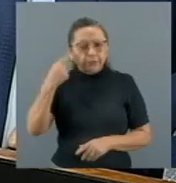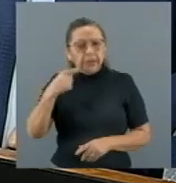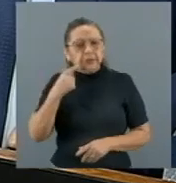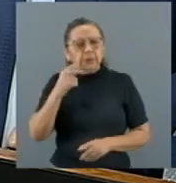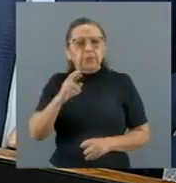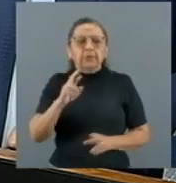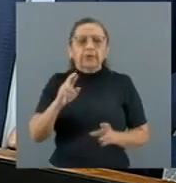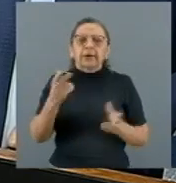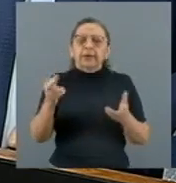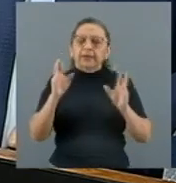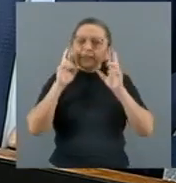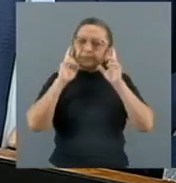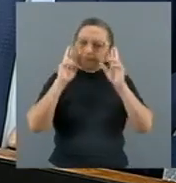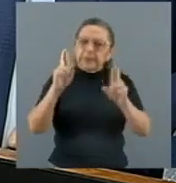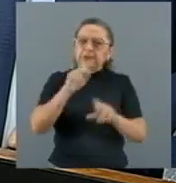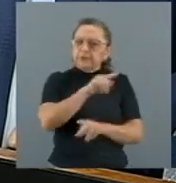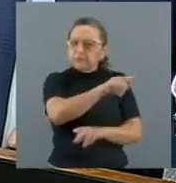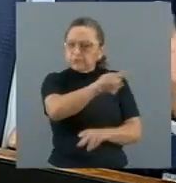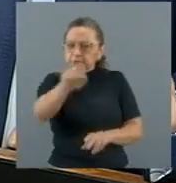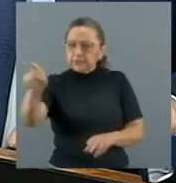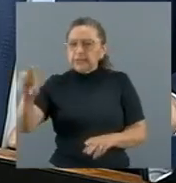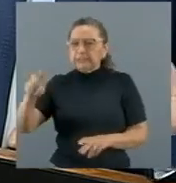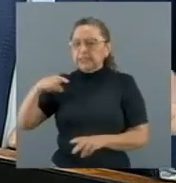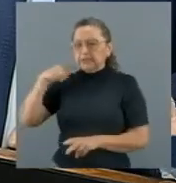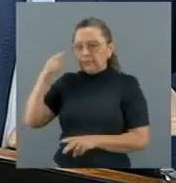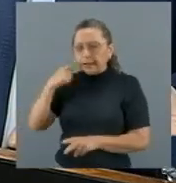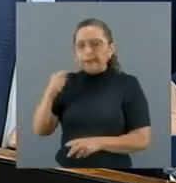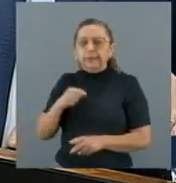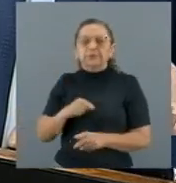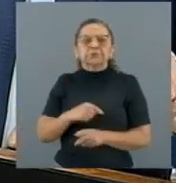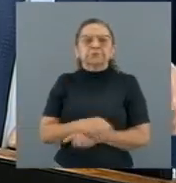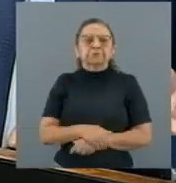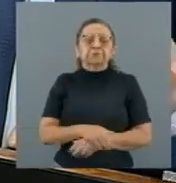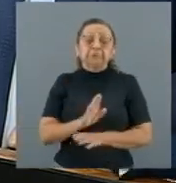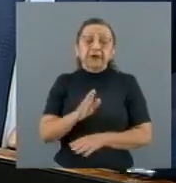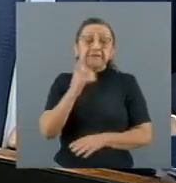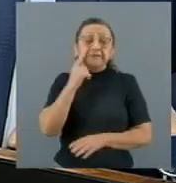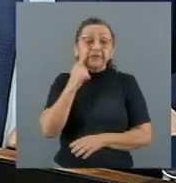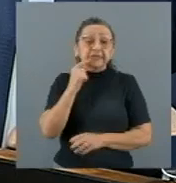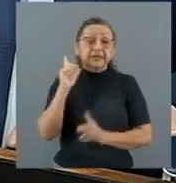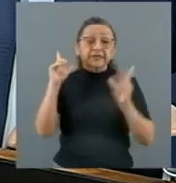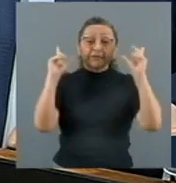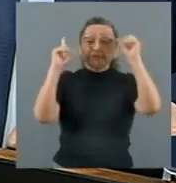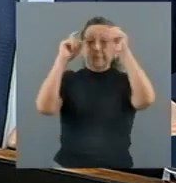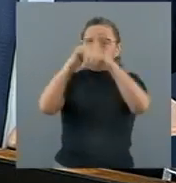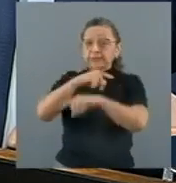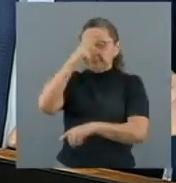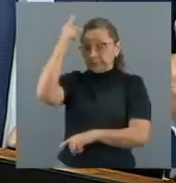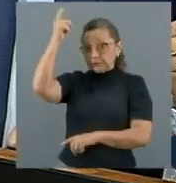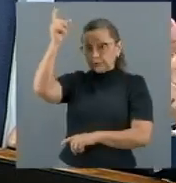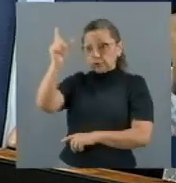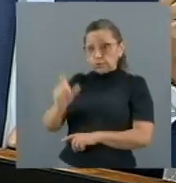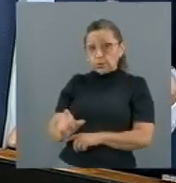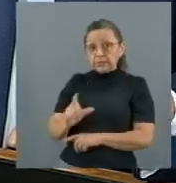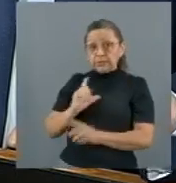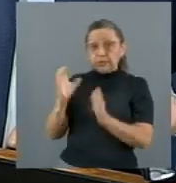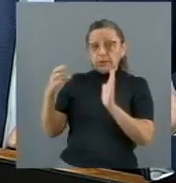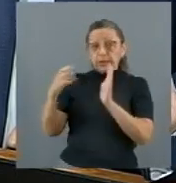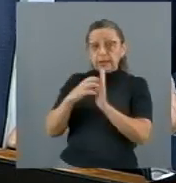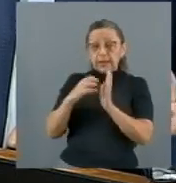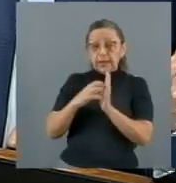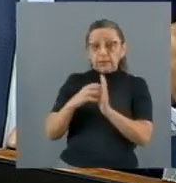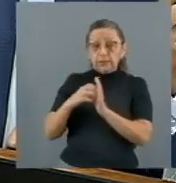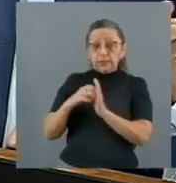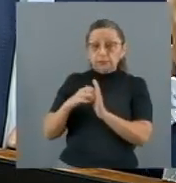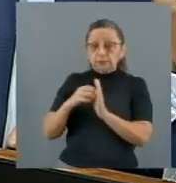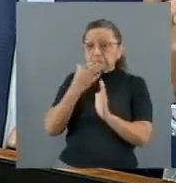agentes da lei. Veja a dificuldade de quem exerce um cargo eletivo e não conhece o direito, né? Ele precisa redobrar os seus esforços